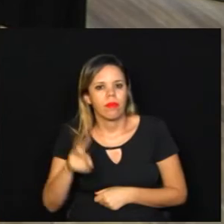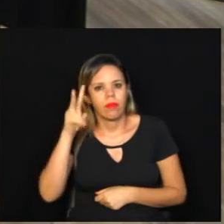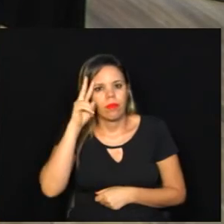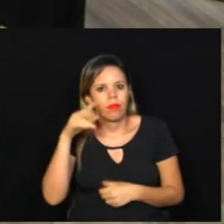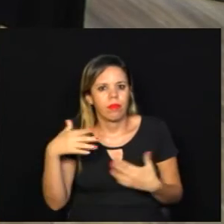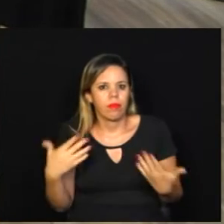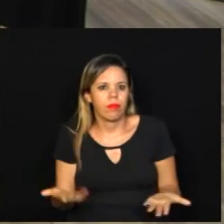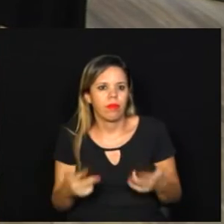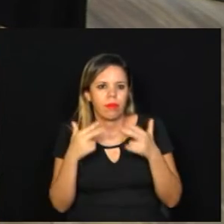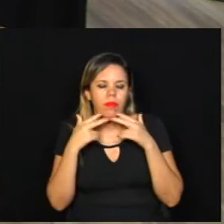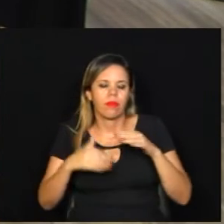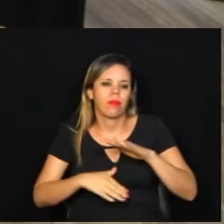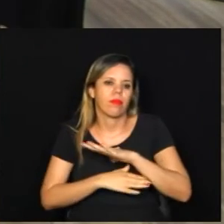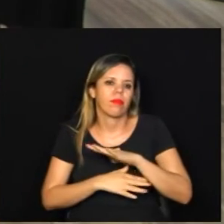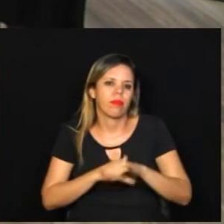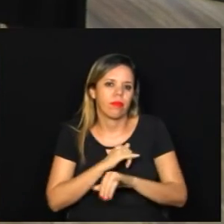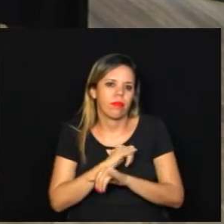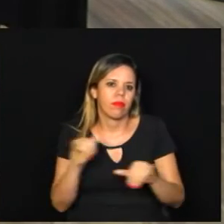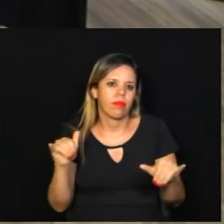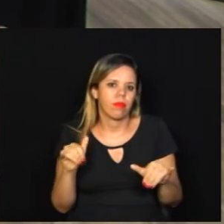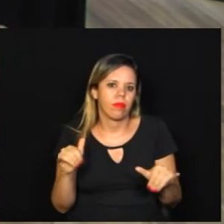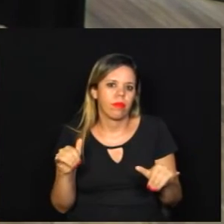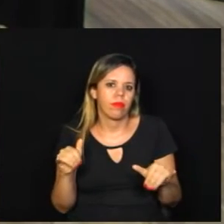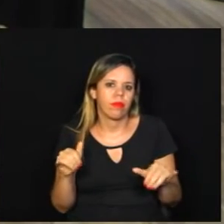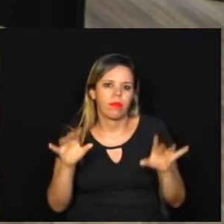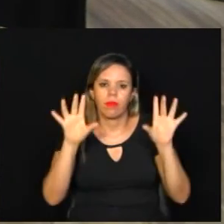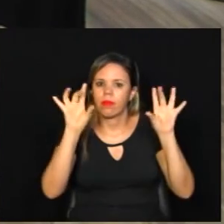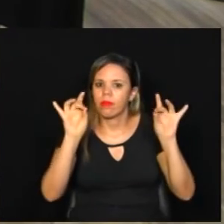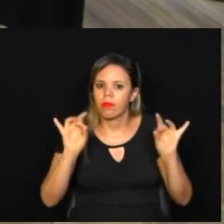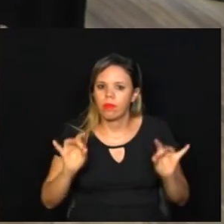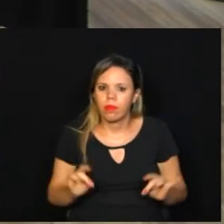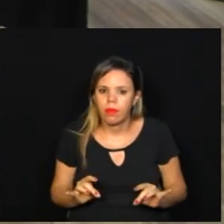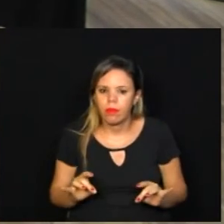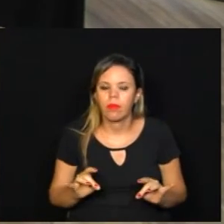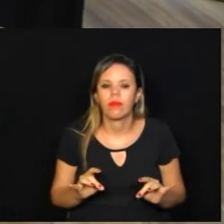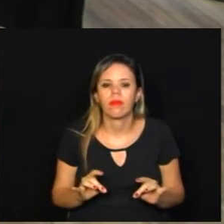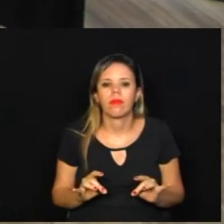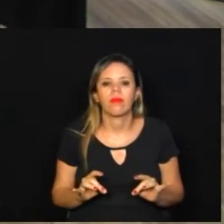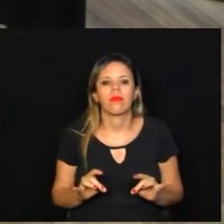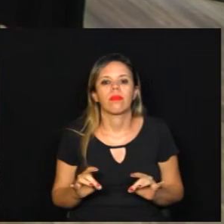segunda-feira, então, no Notícias do Legislativo, eu vou detalhar a pauta